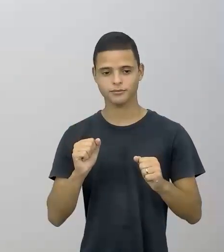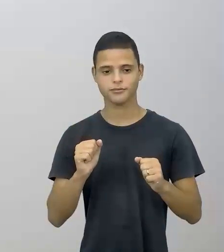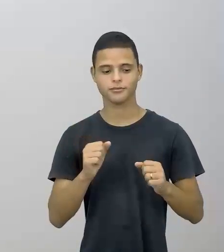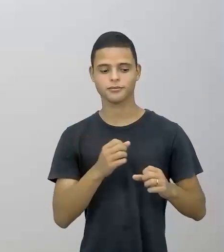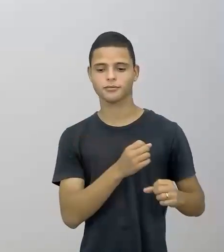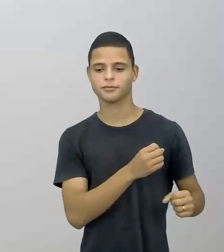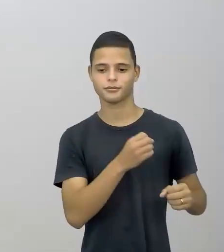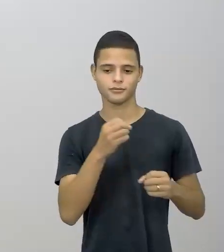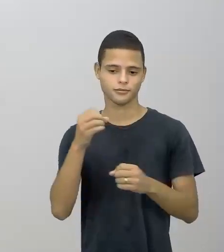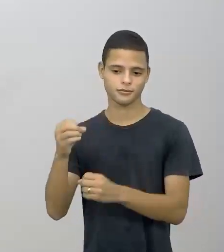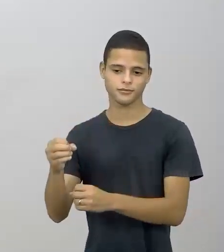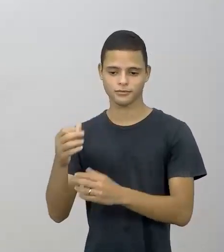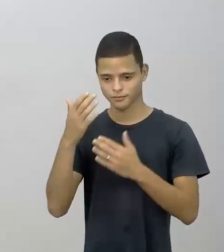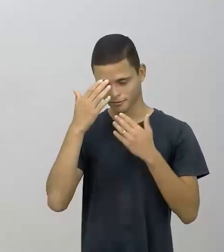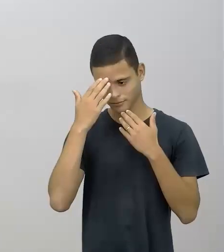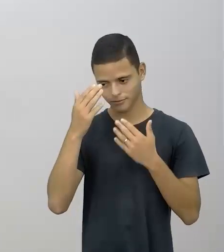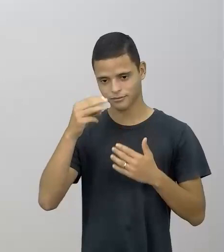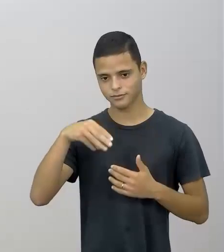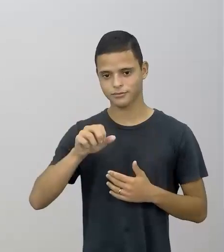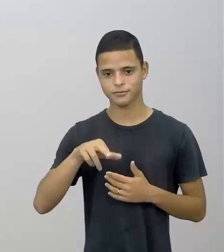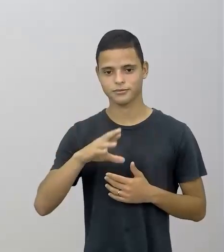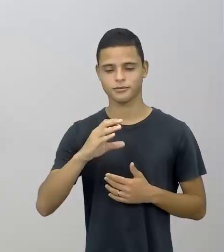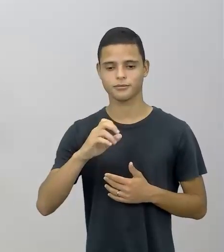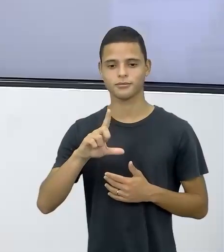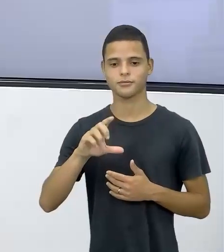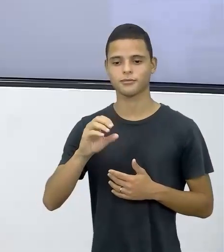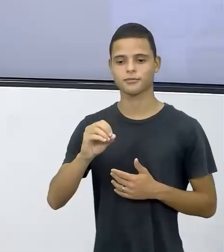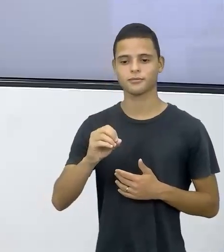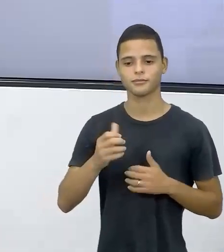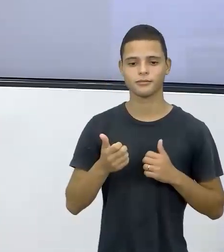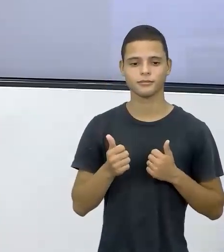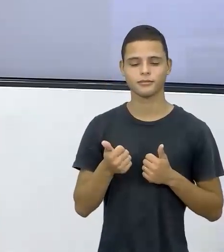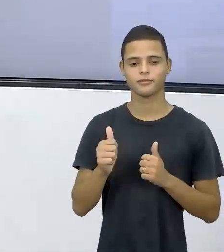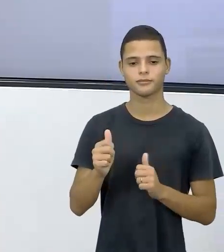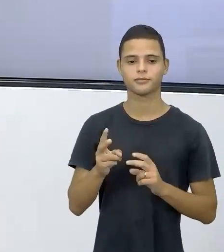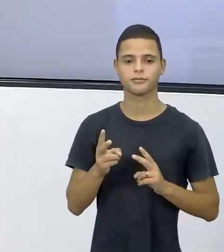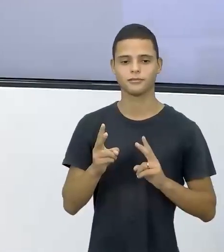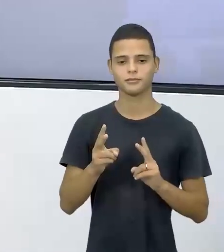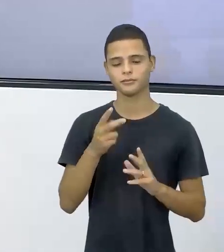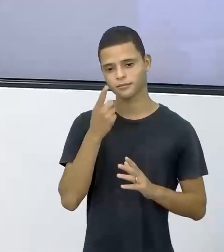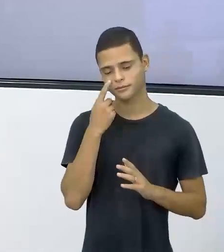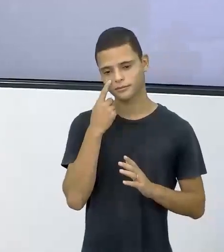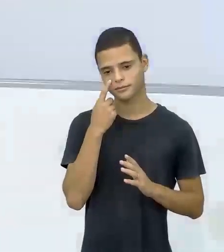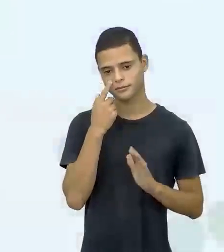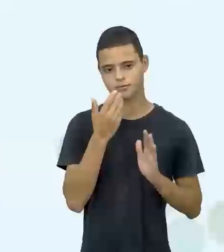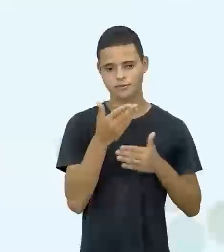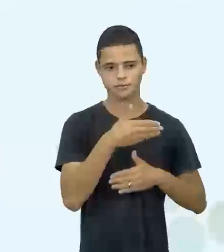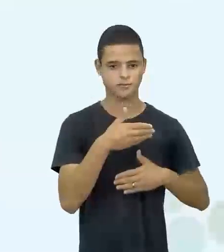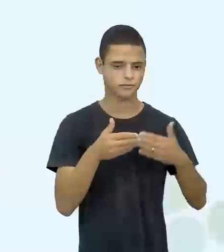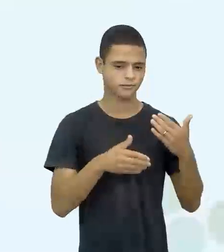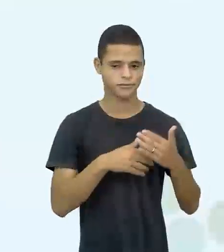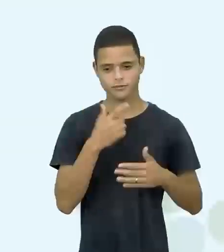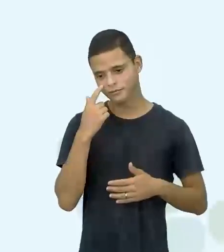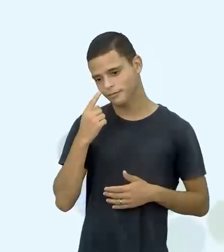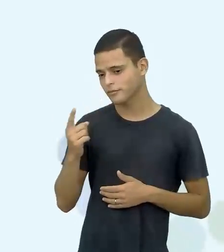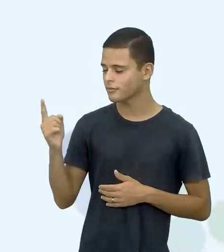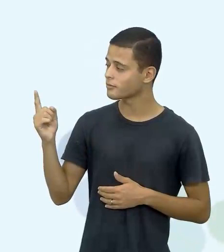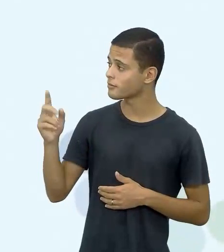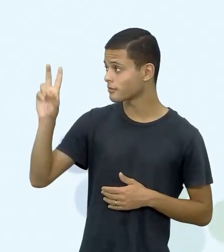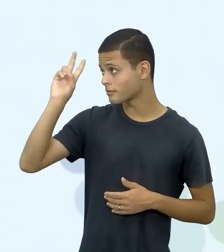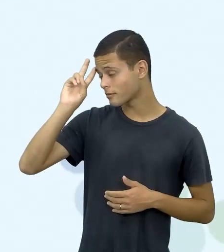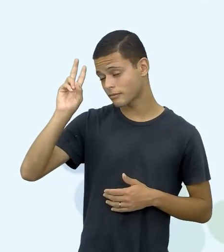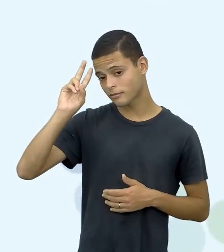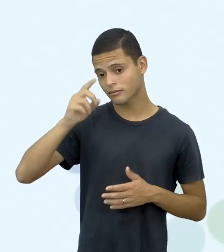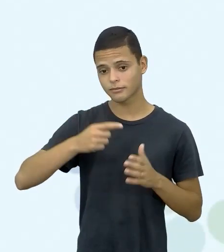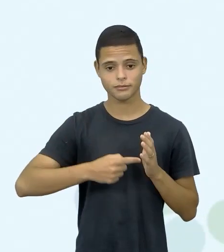ali. Obrigada, Marcela. Valeu. Vamos continuar nossos dados aqui. Pessoal, então olha aí para nossa telinha o que nós vamos fazer, ó. Lembrando que o primeiro